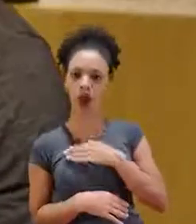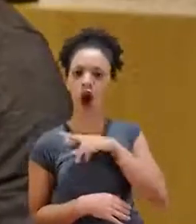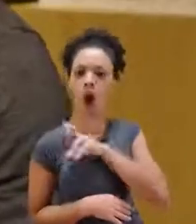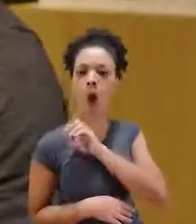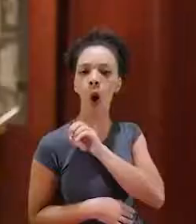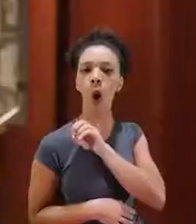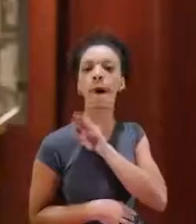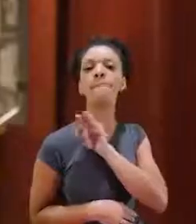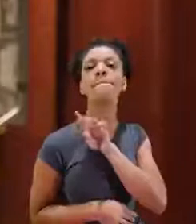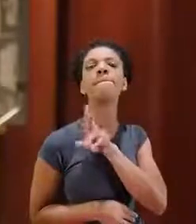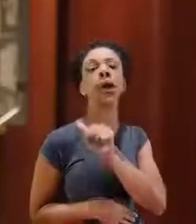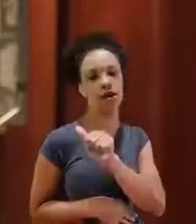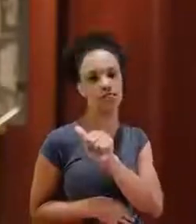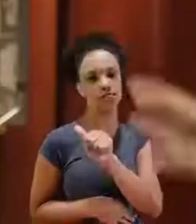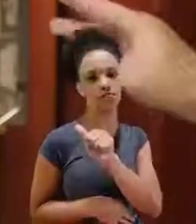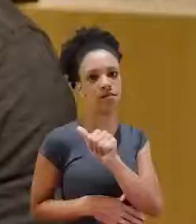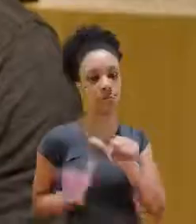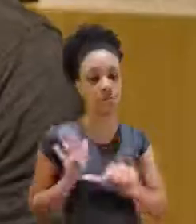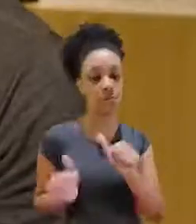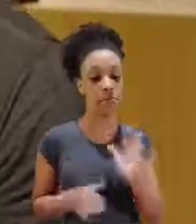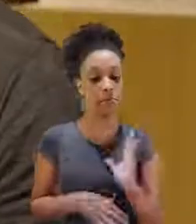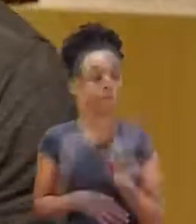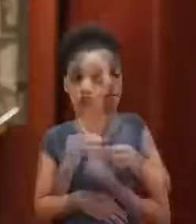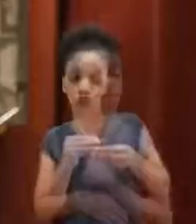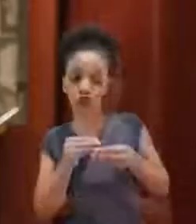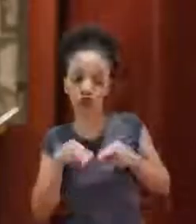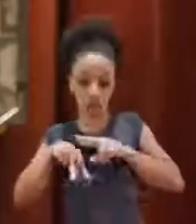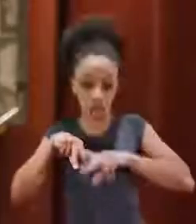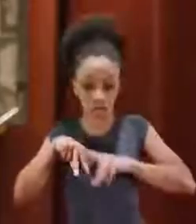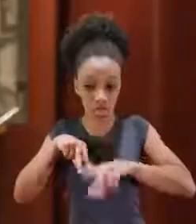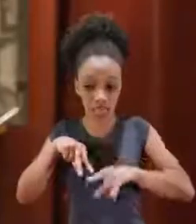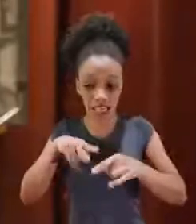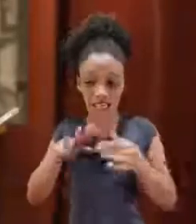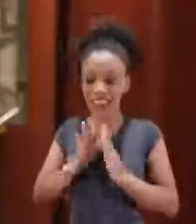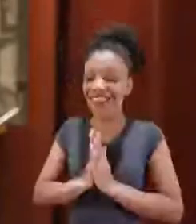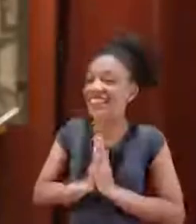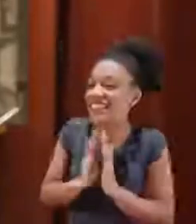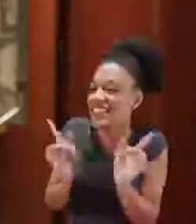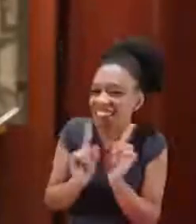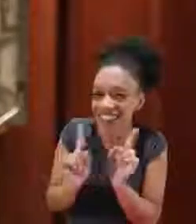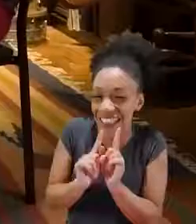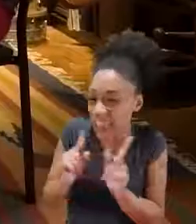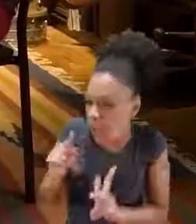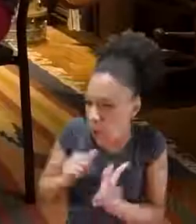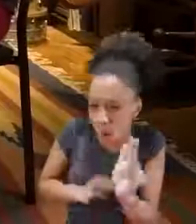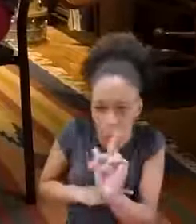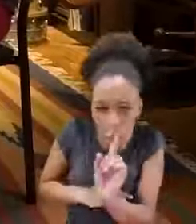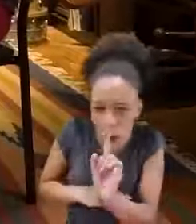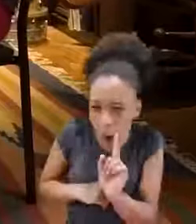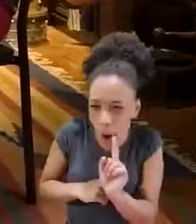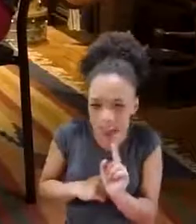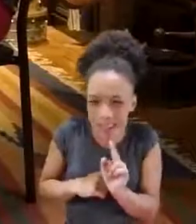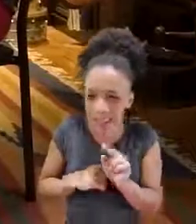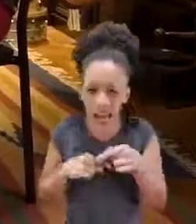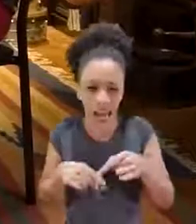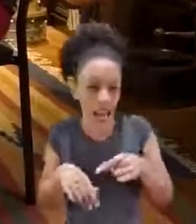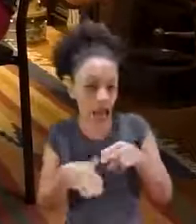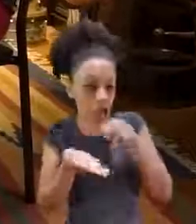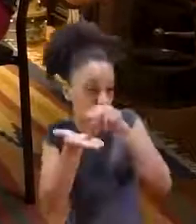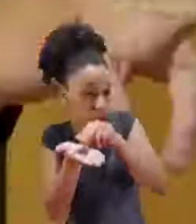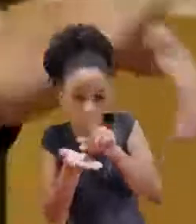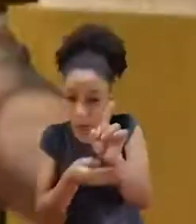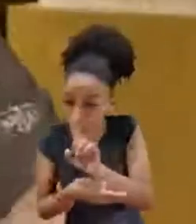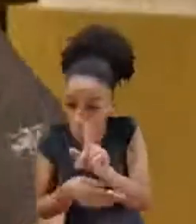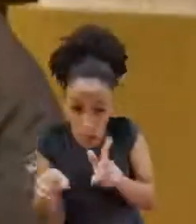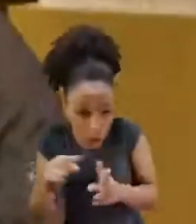Roberta Close ela foi a primeira transexual porque ela cortou não corta a gente é uma cirurgia plástica tá a gente queria nunca nada